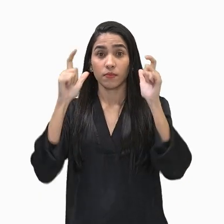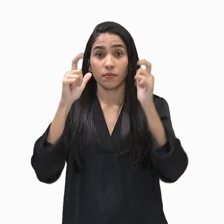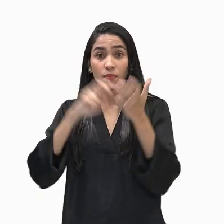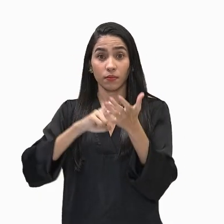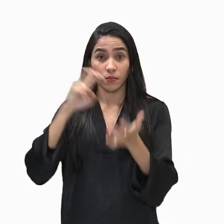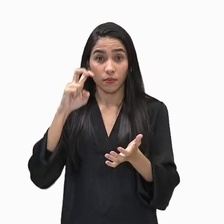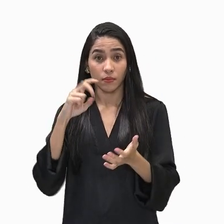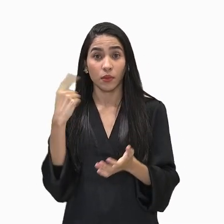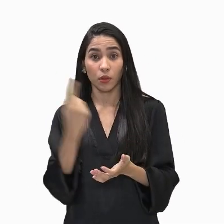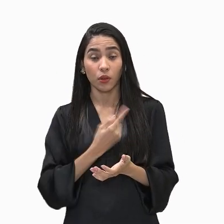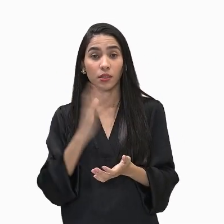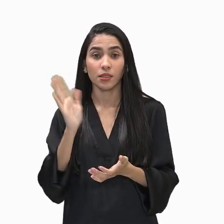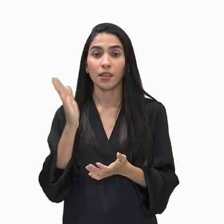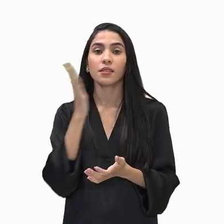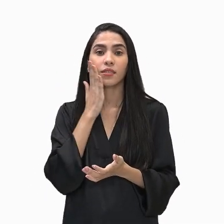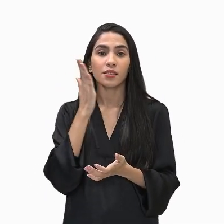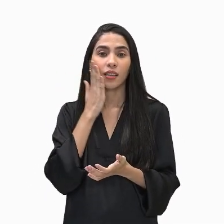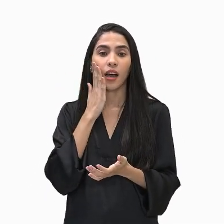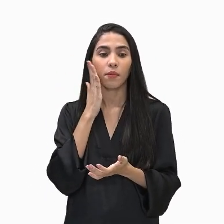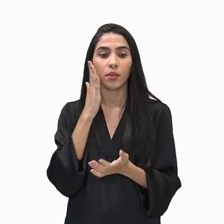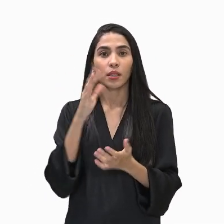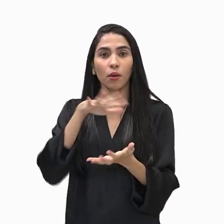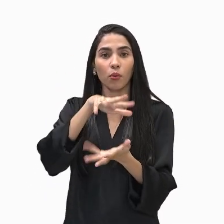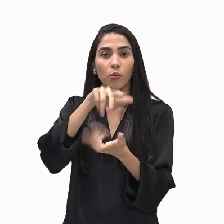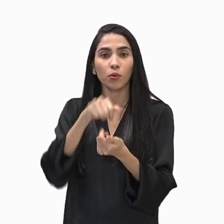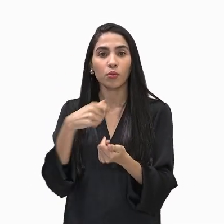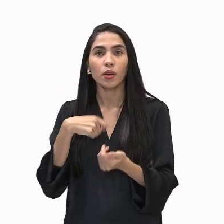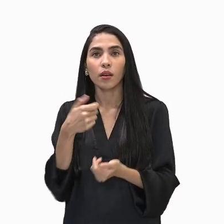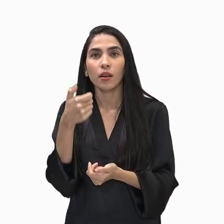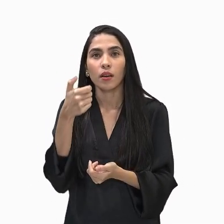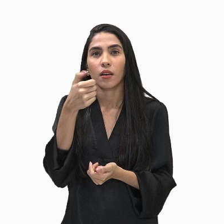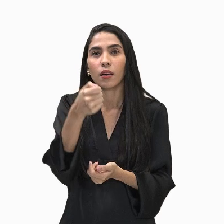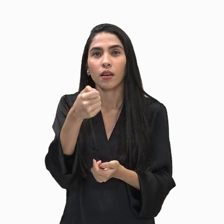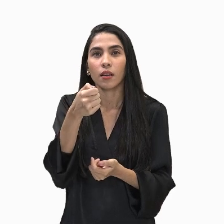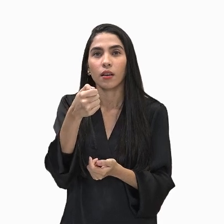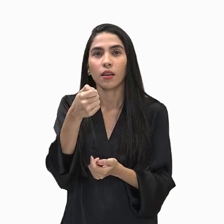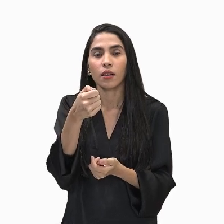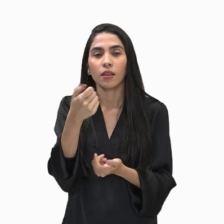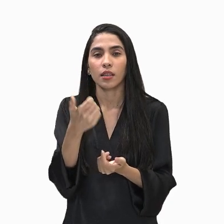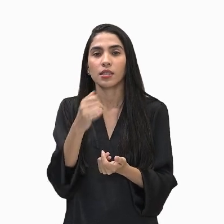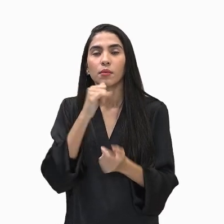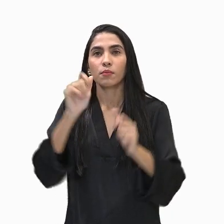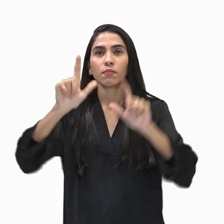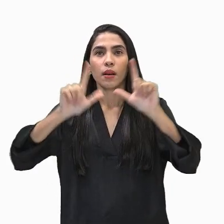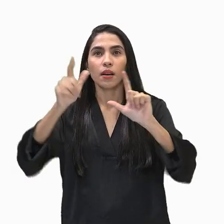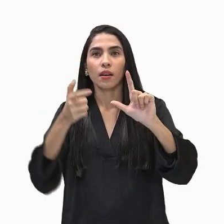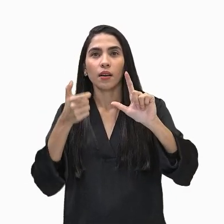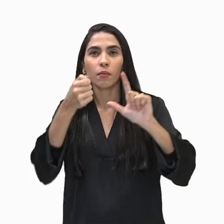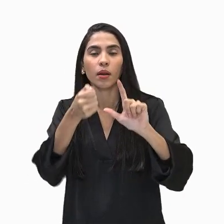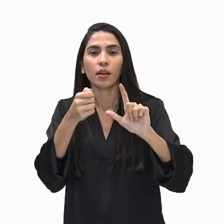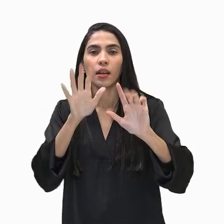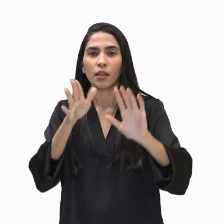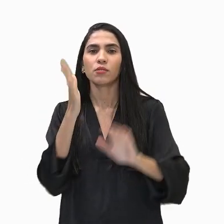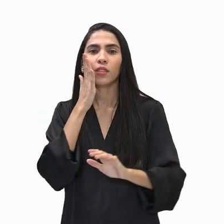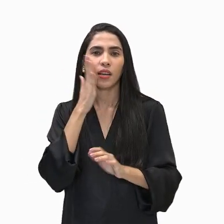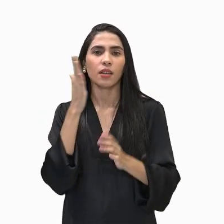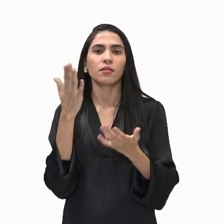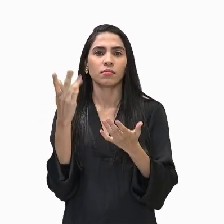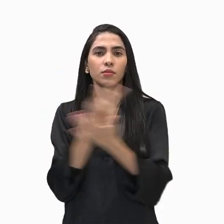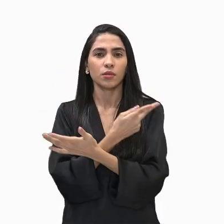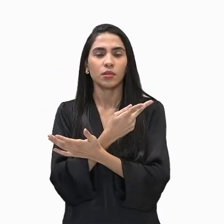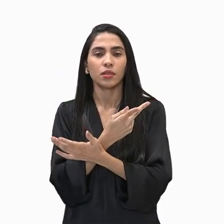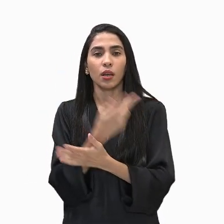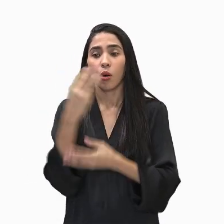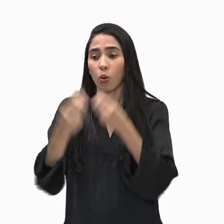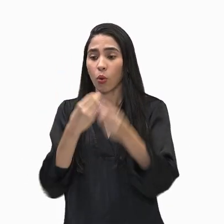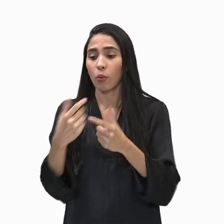já sabe o que está acontecendo no mundo. Eu aperto uma tecla, né? E eu já sei o que pode acontecer, o que está acontecendo, onde